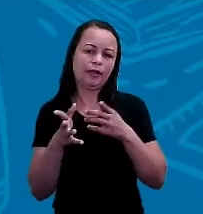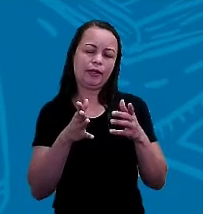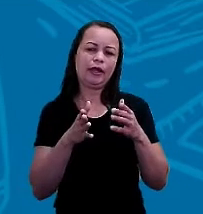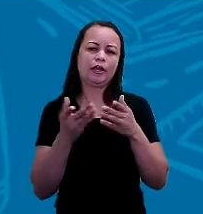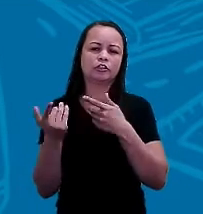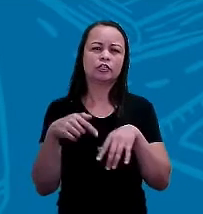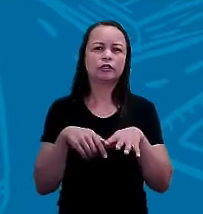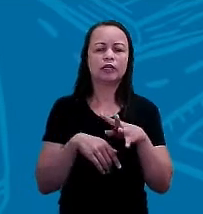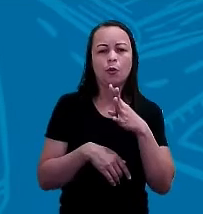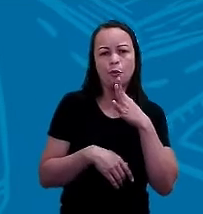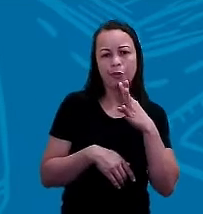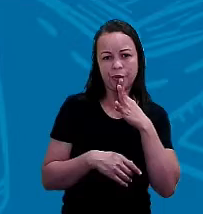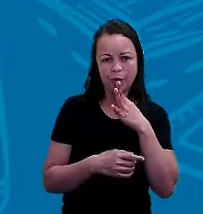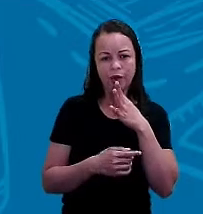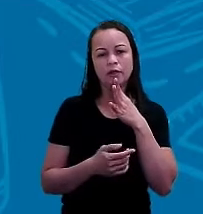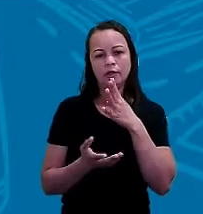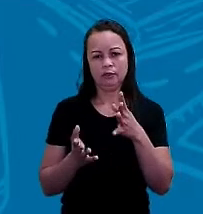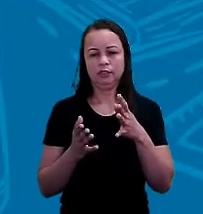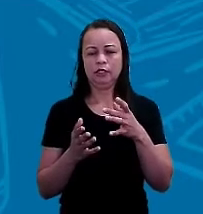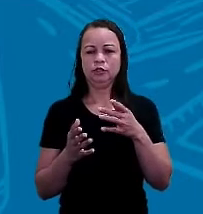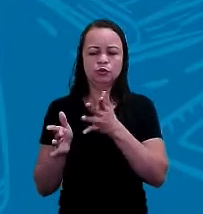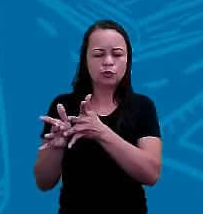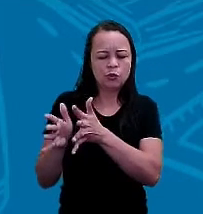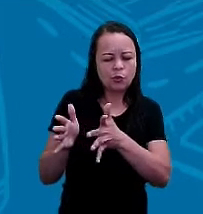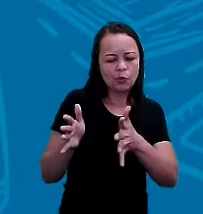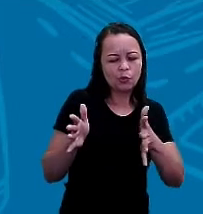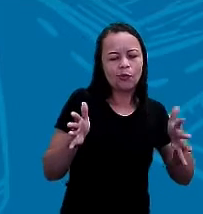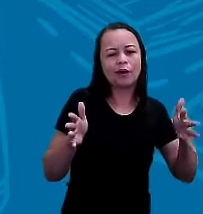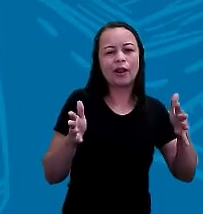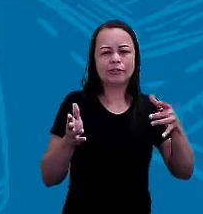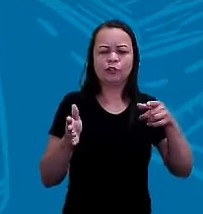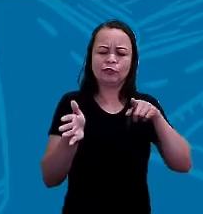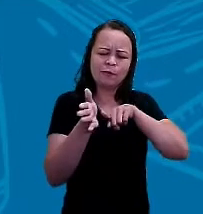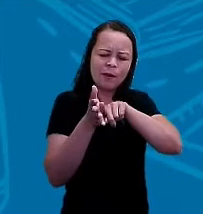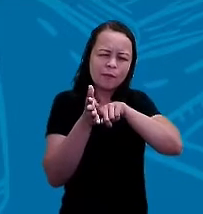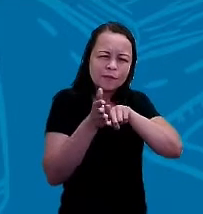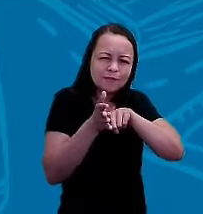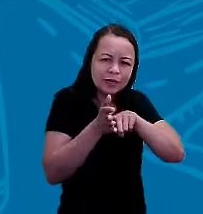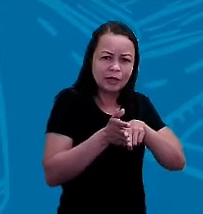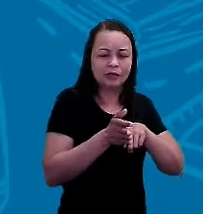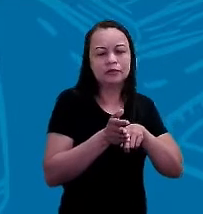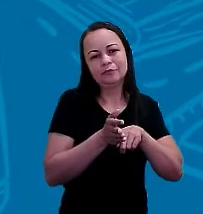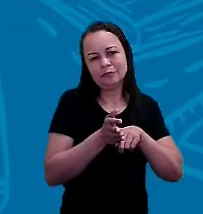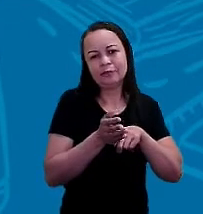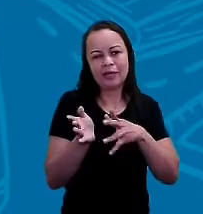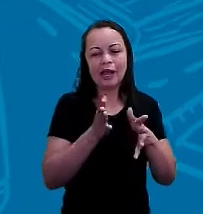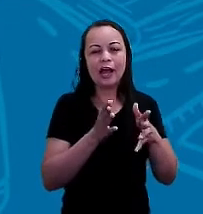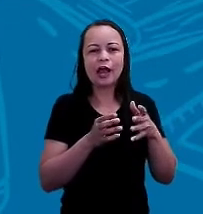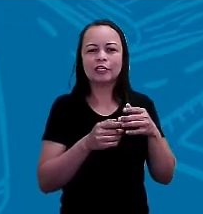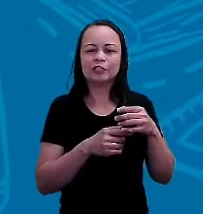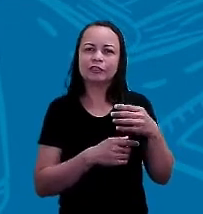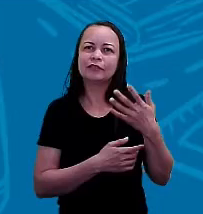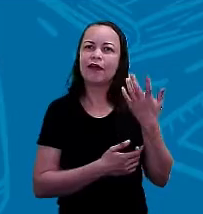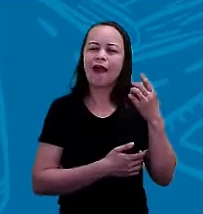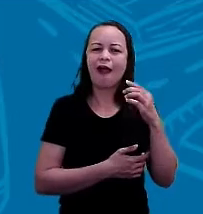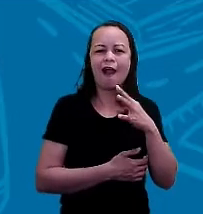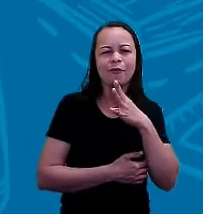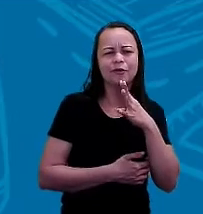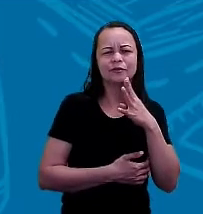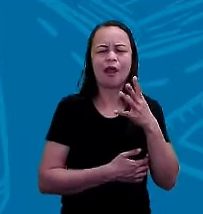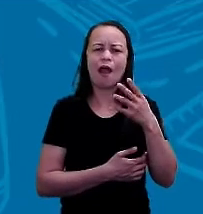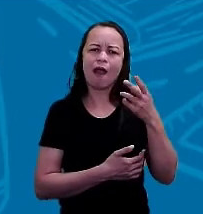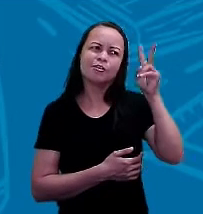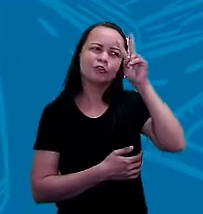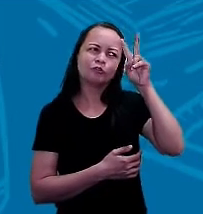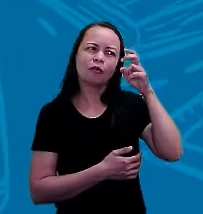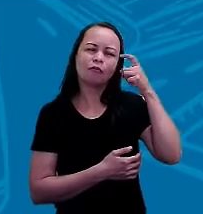para conhecer quando a gente faz essa investigação, essa busca, a pesquisa, a gente começa que história